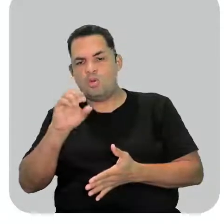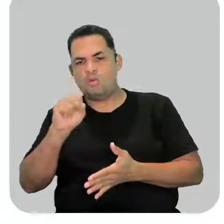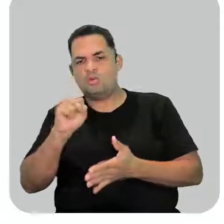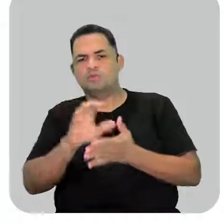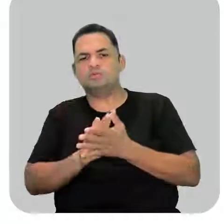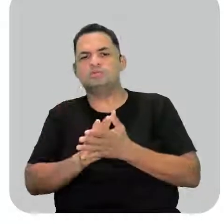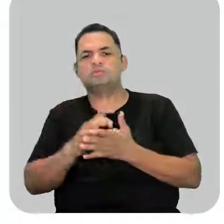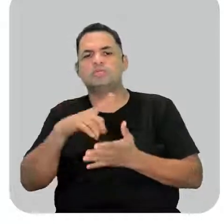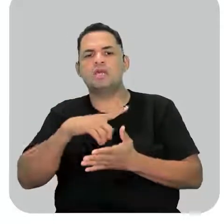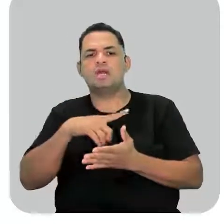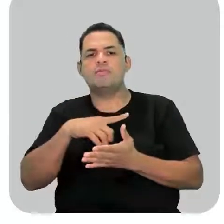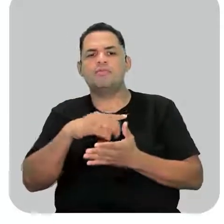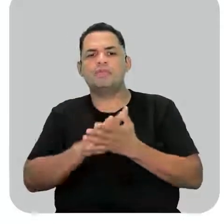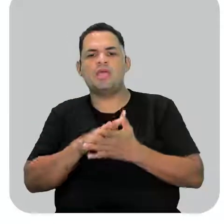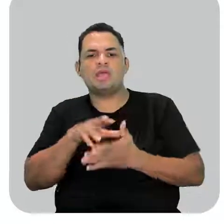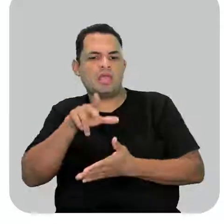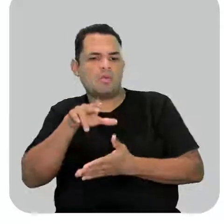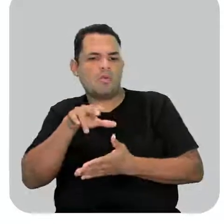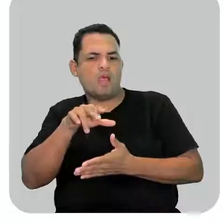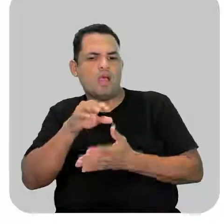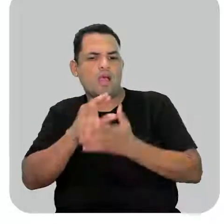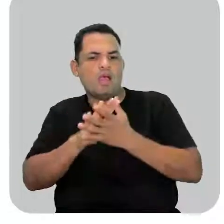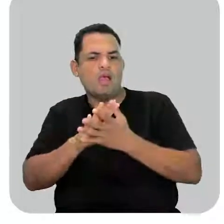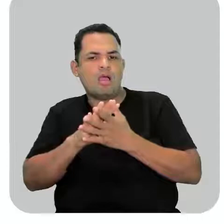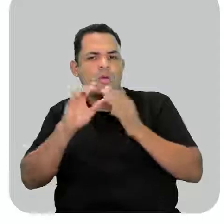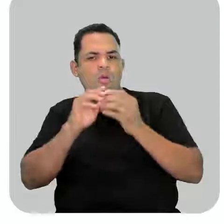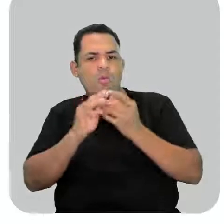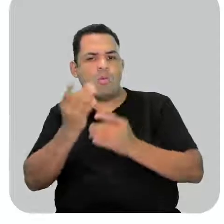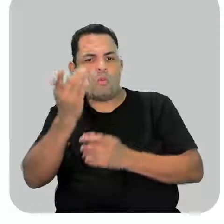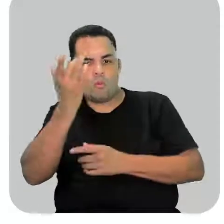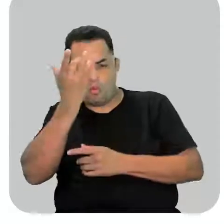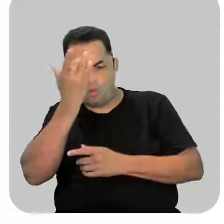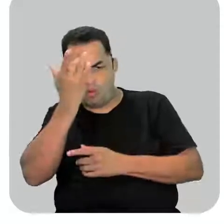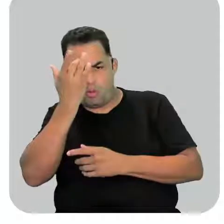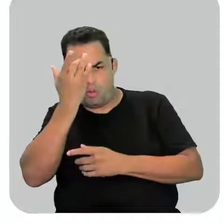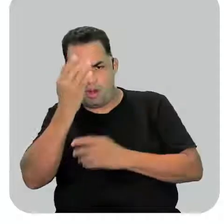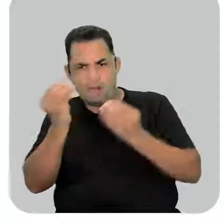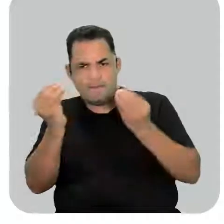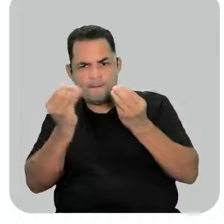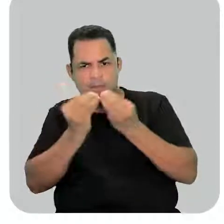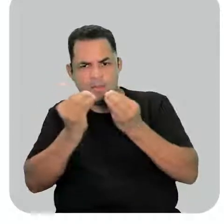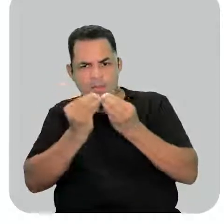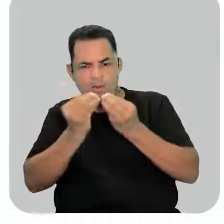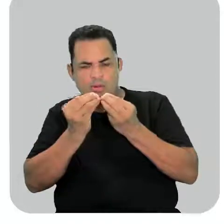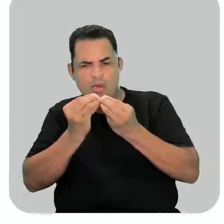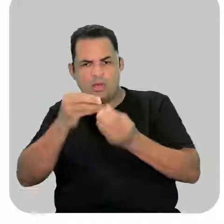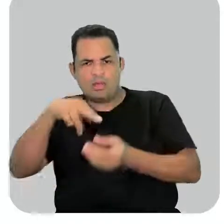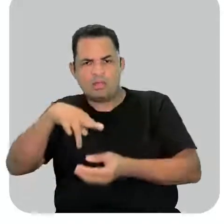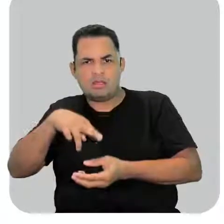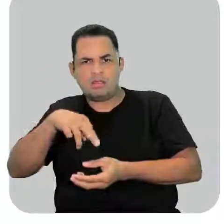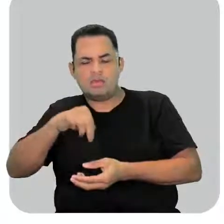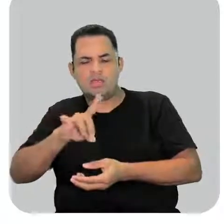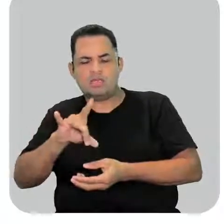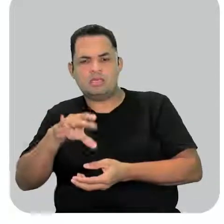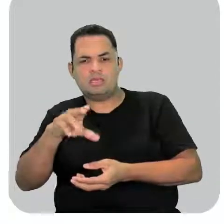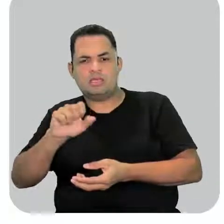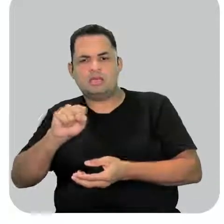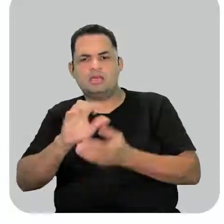a mesma fórmula molecular que as nitrilas, porém, a sua